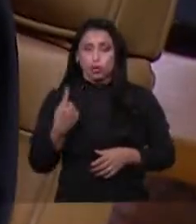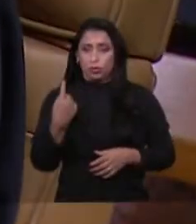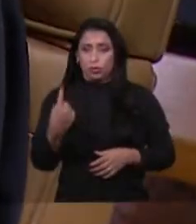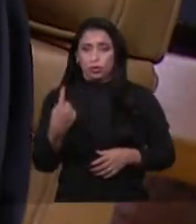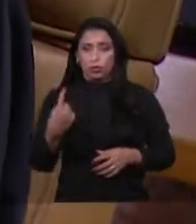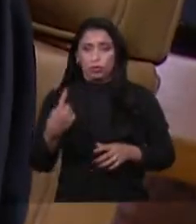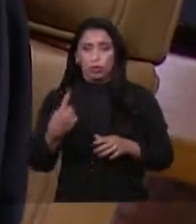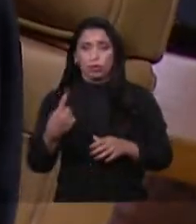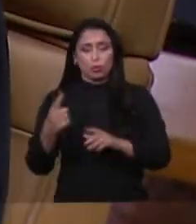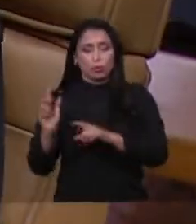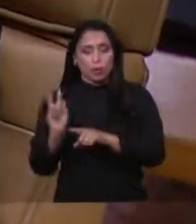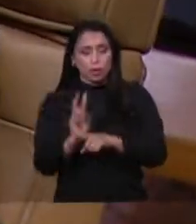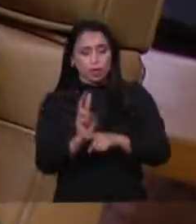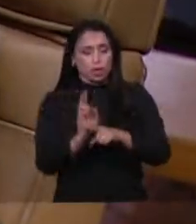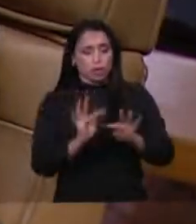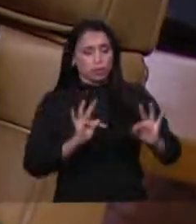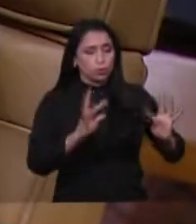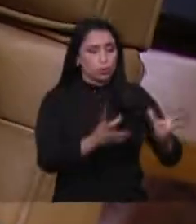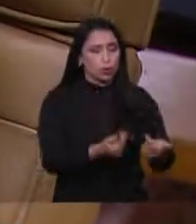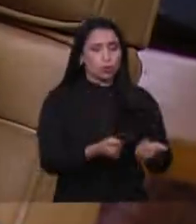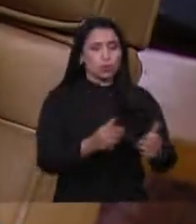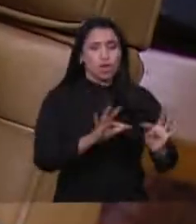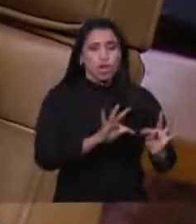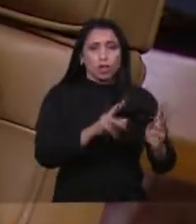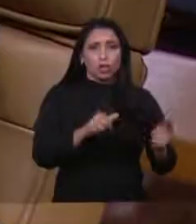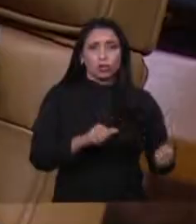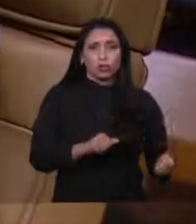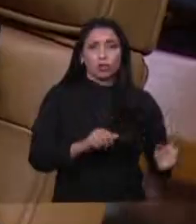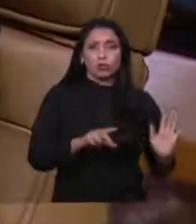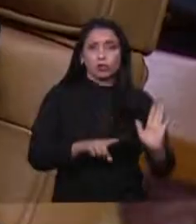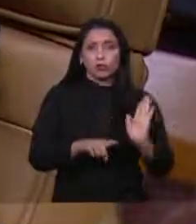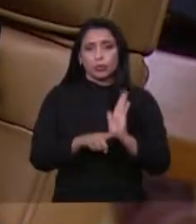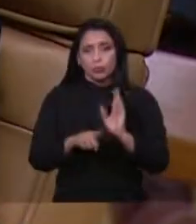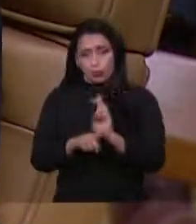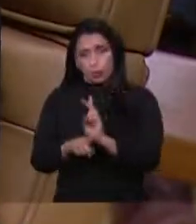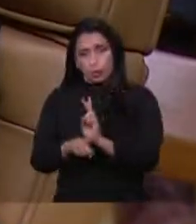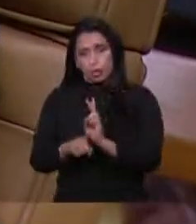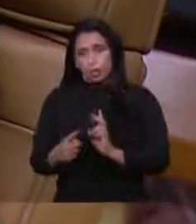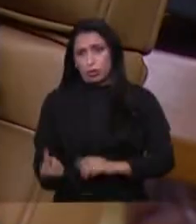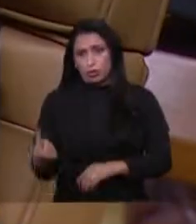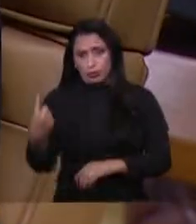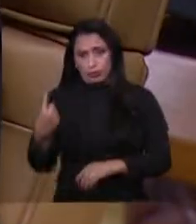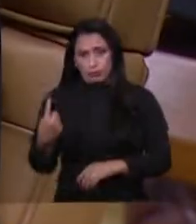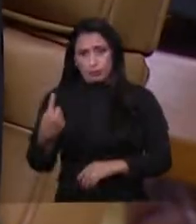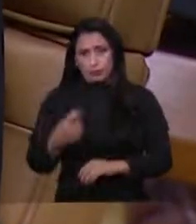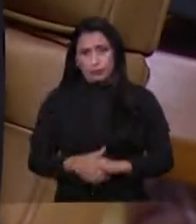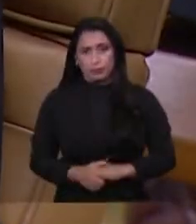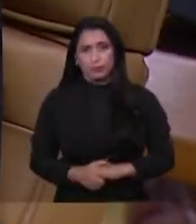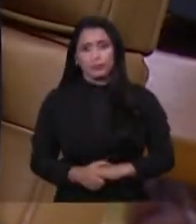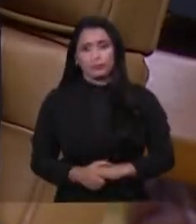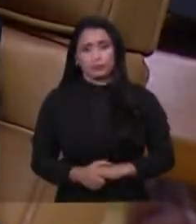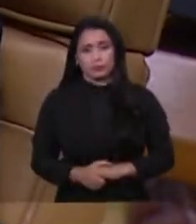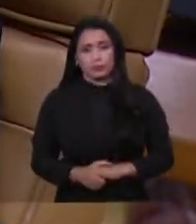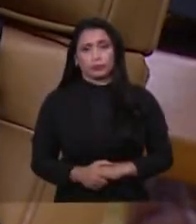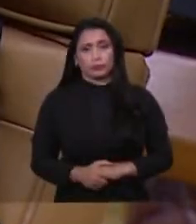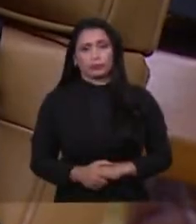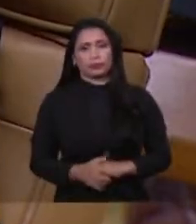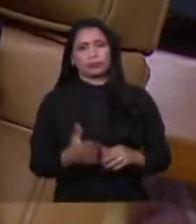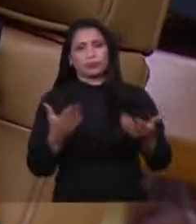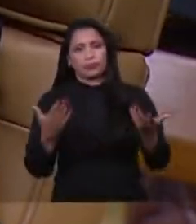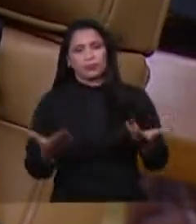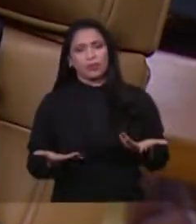essas adversidades de maneira civilizatória. E, ao fim e ao cabo, verificando